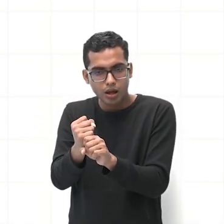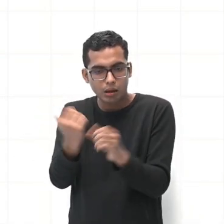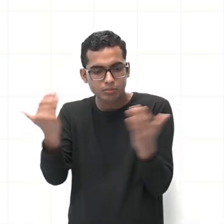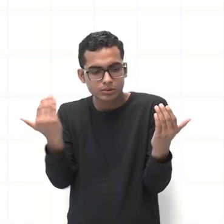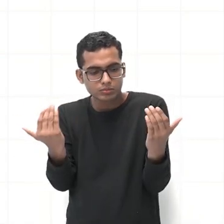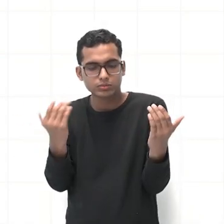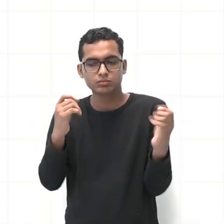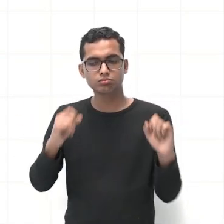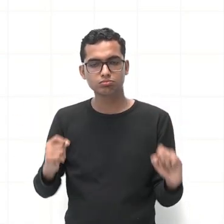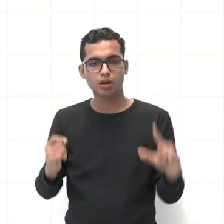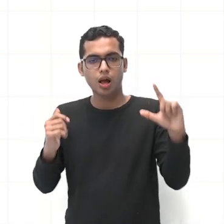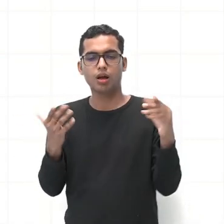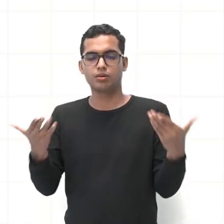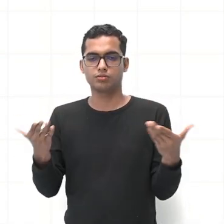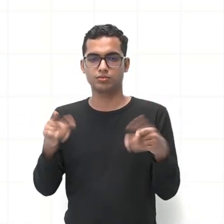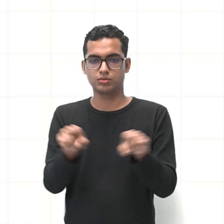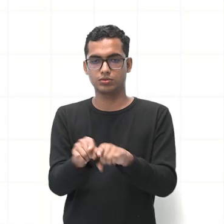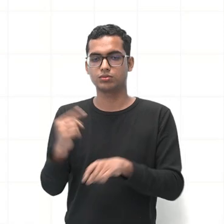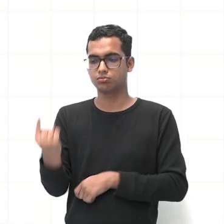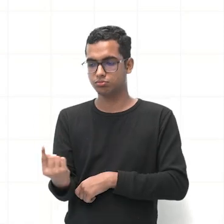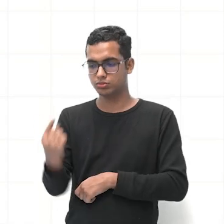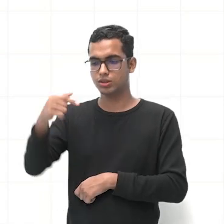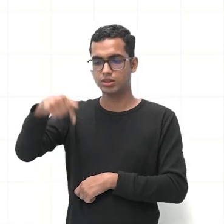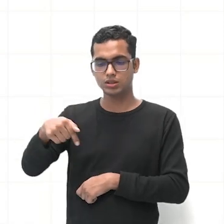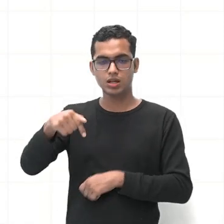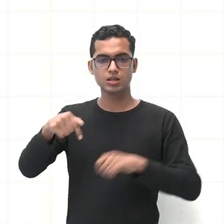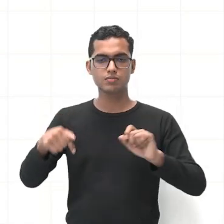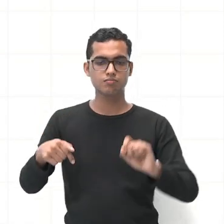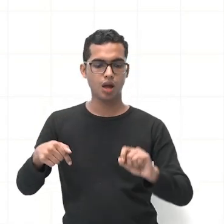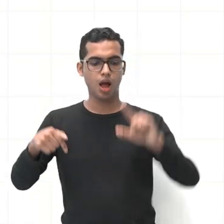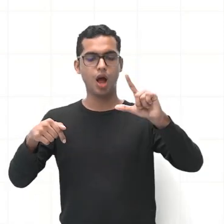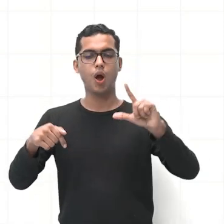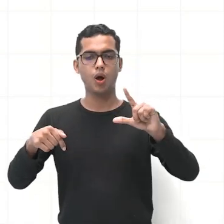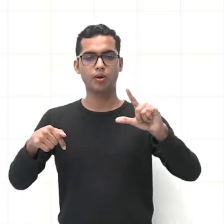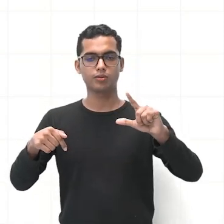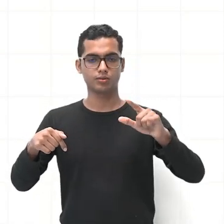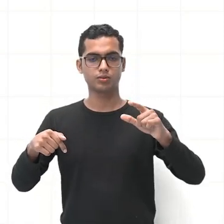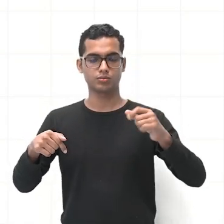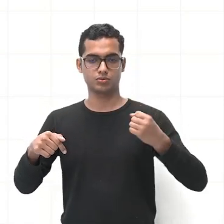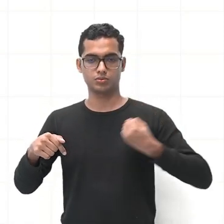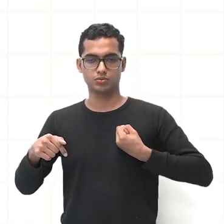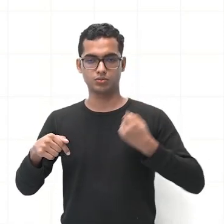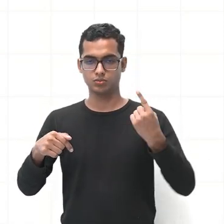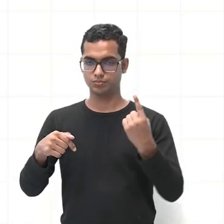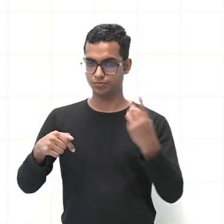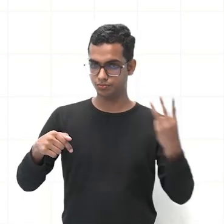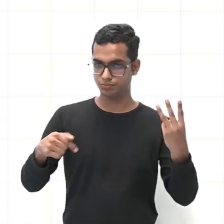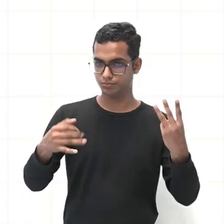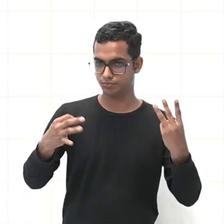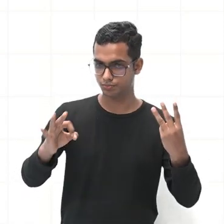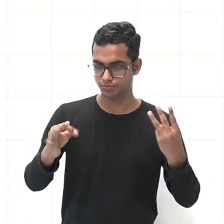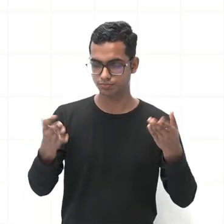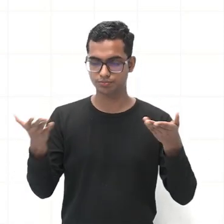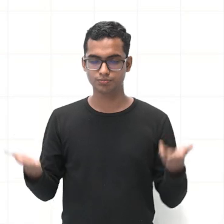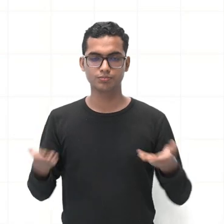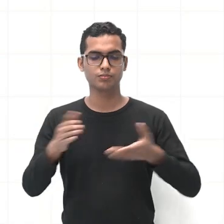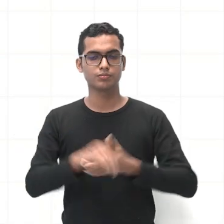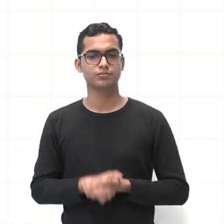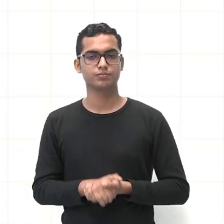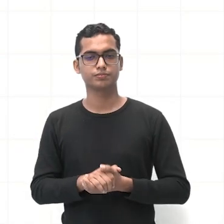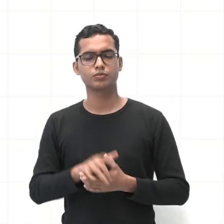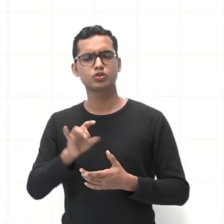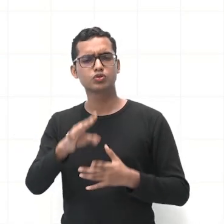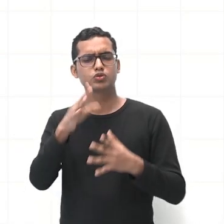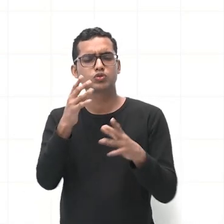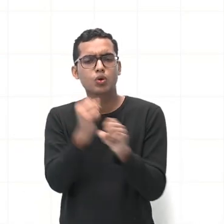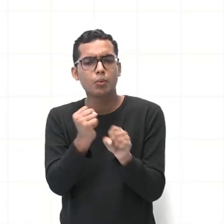17, de fato, é maior que 13. Então, não precisa fazer todas aquelas comparações. Basta somar os dois menores e